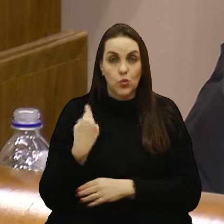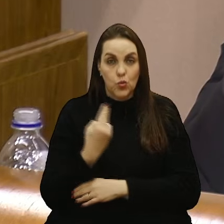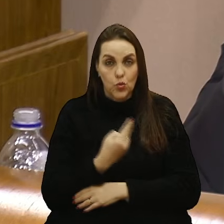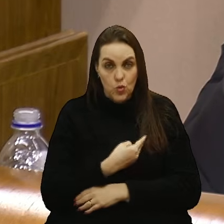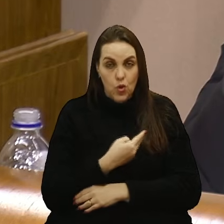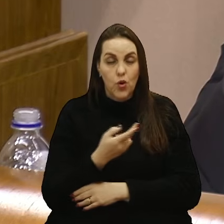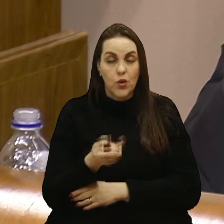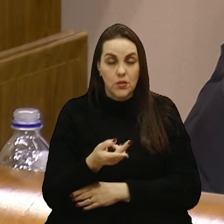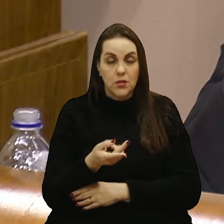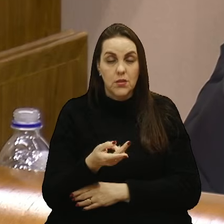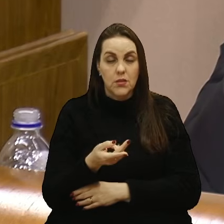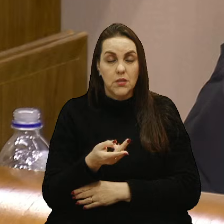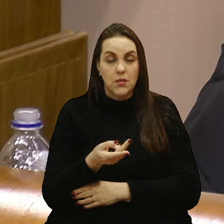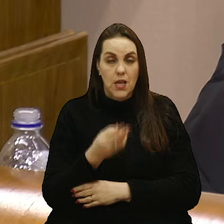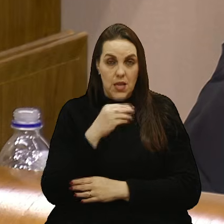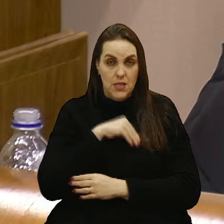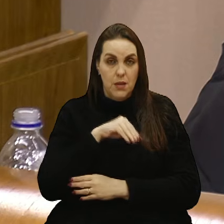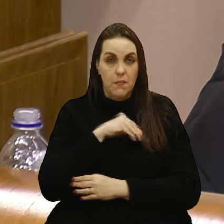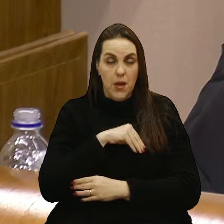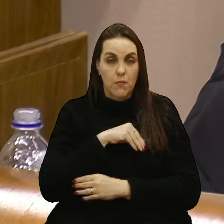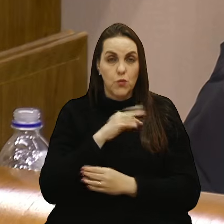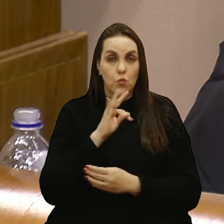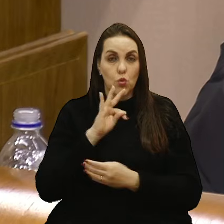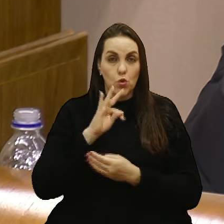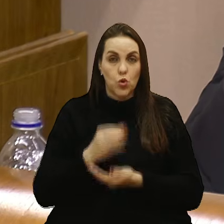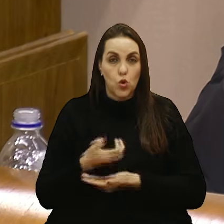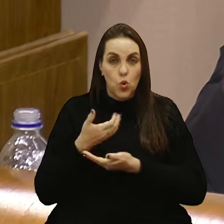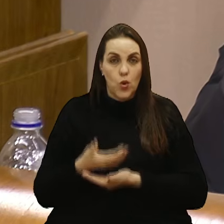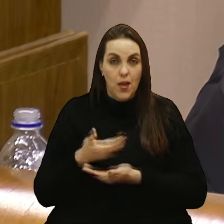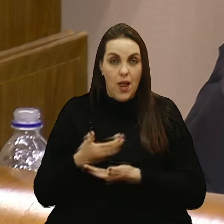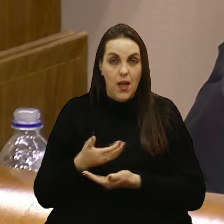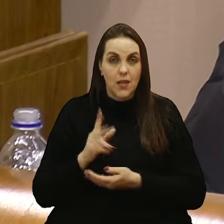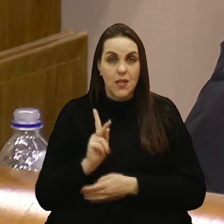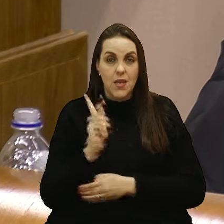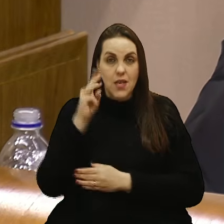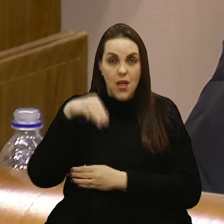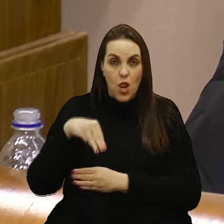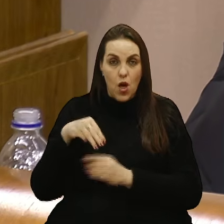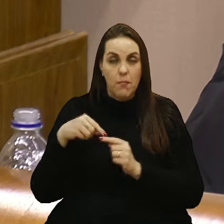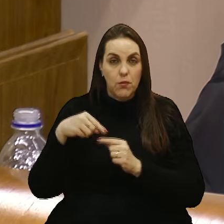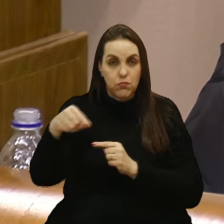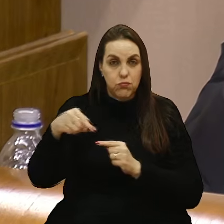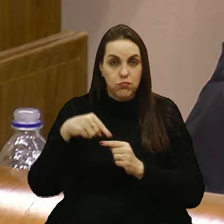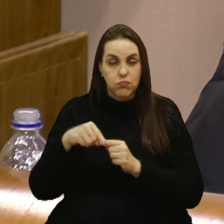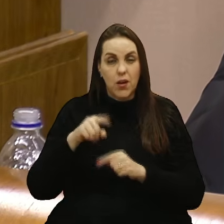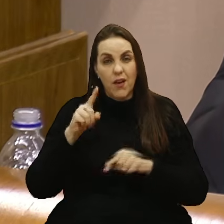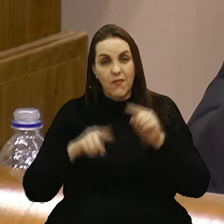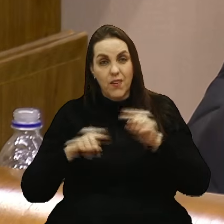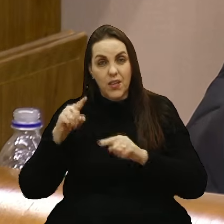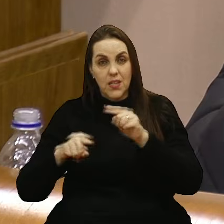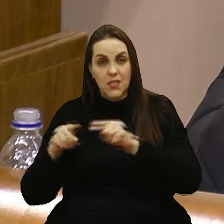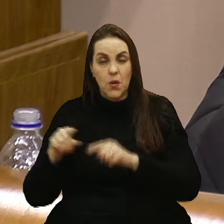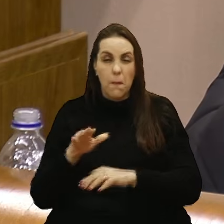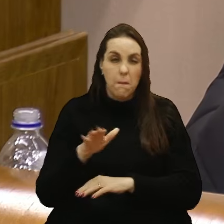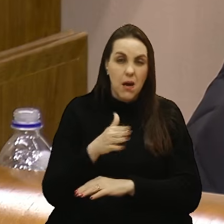por tonelagem e por quilômetro rodado, ele oscila. Tem média de R$